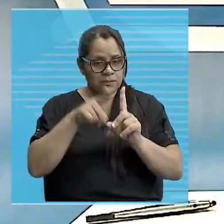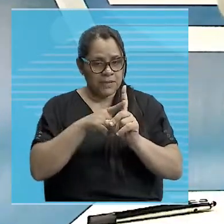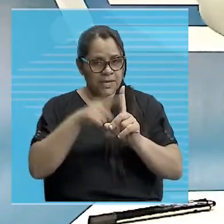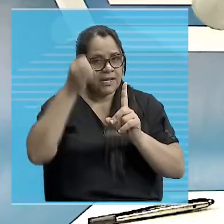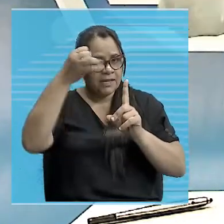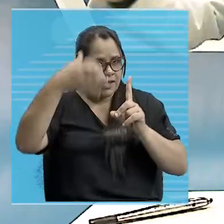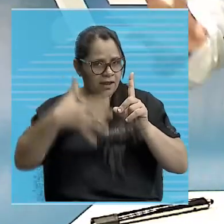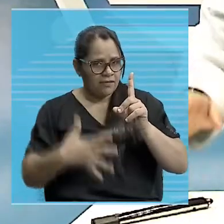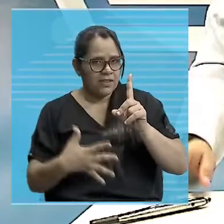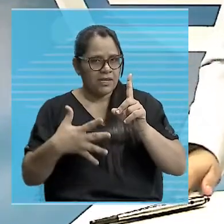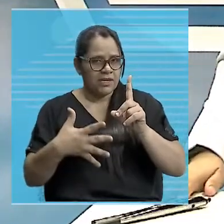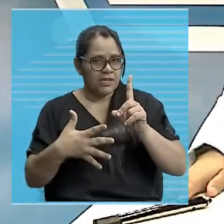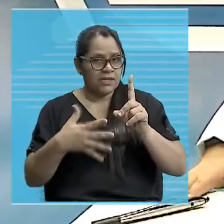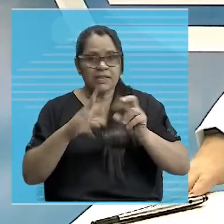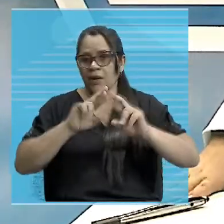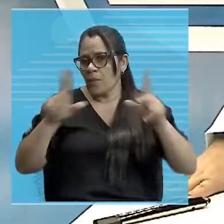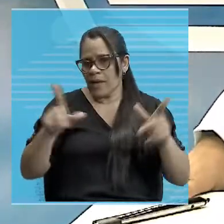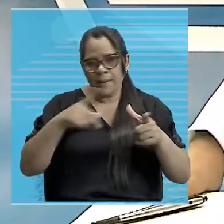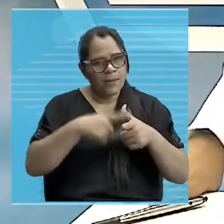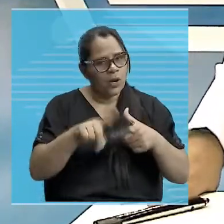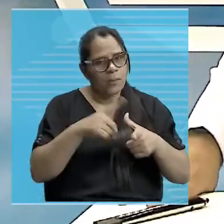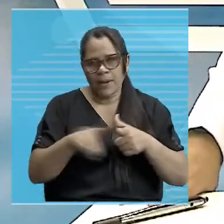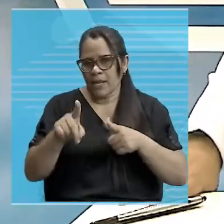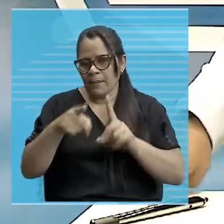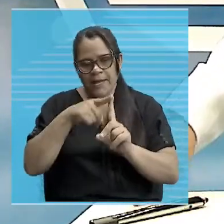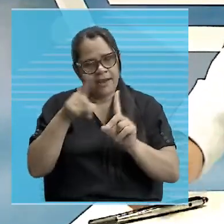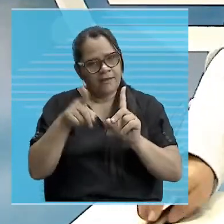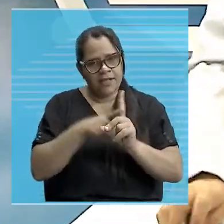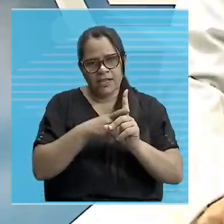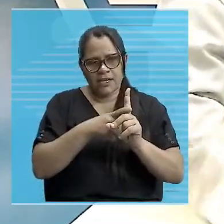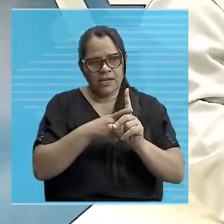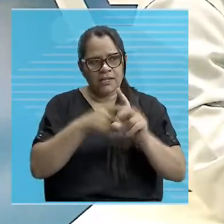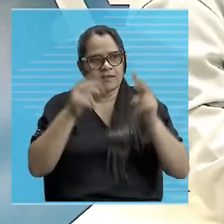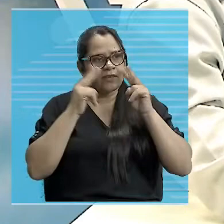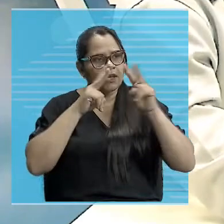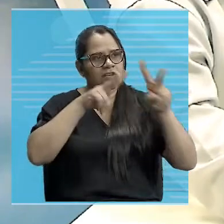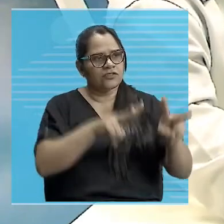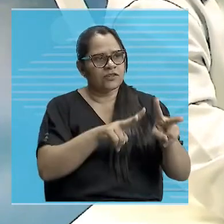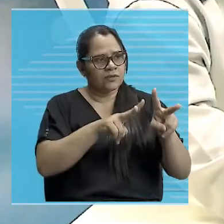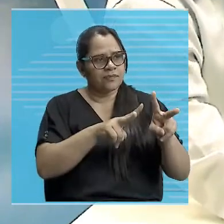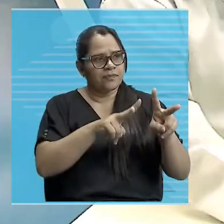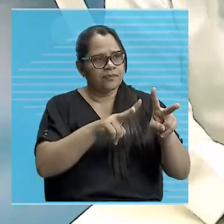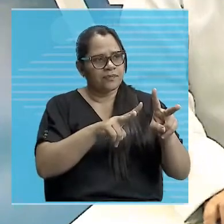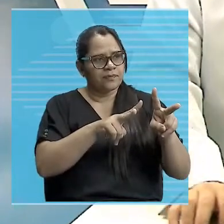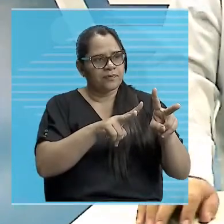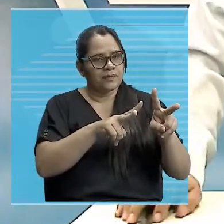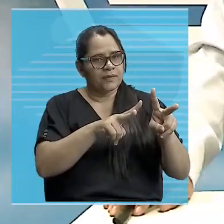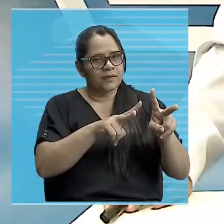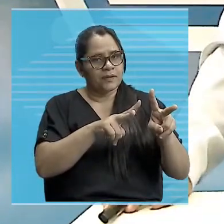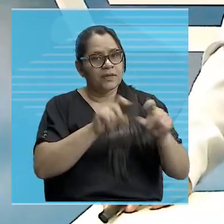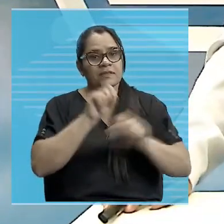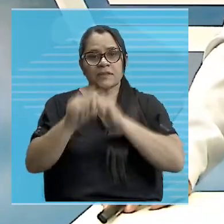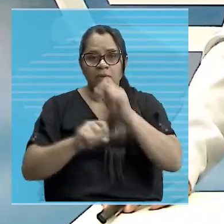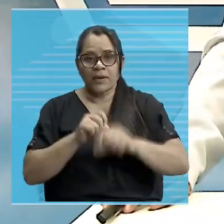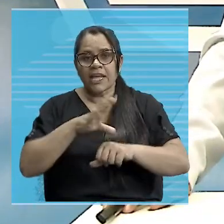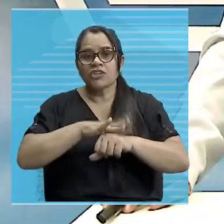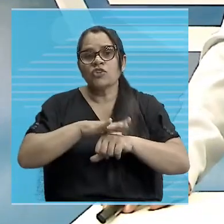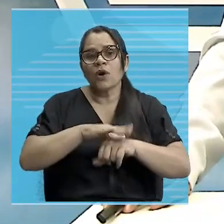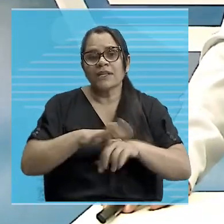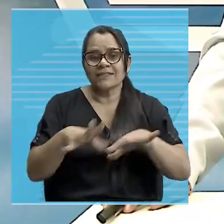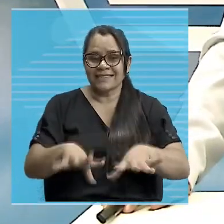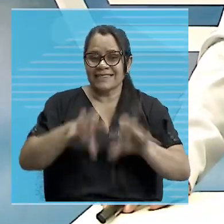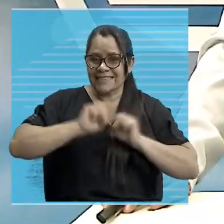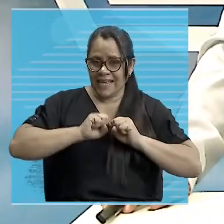Esse não é o maior problema. O maior problema está aqui, ó. São infecções sexualmente